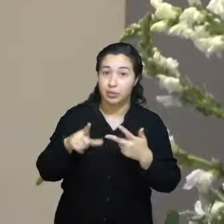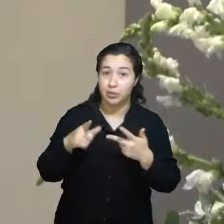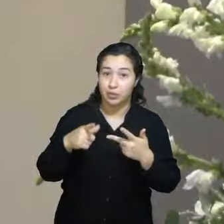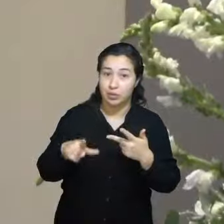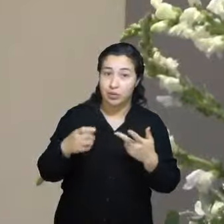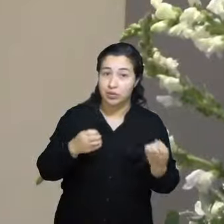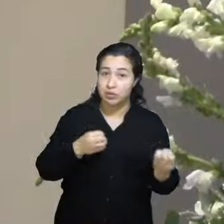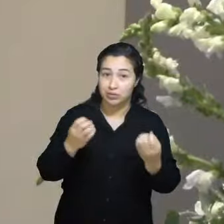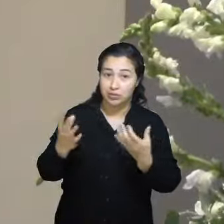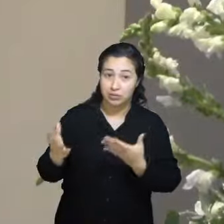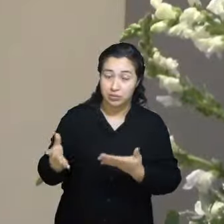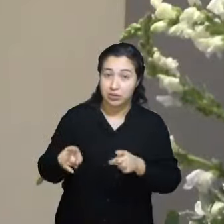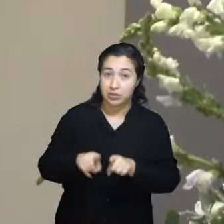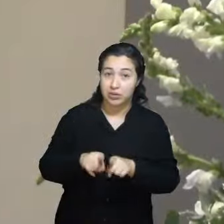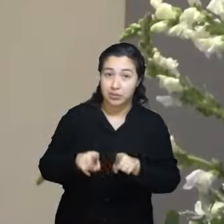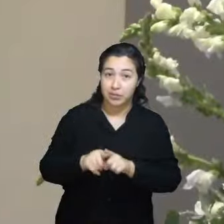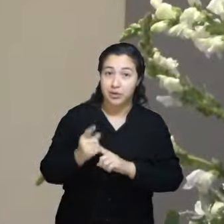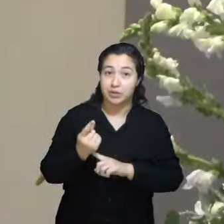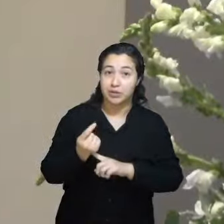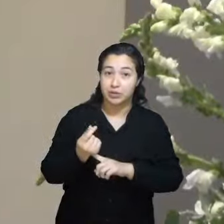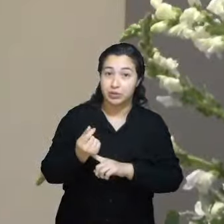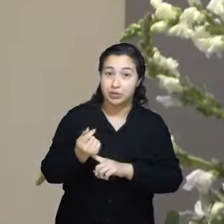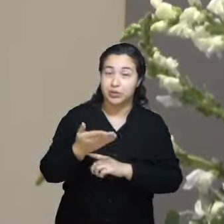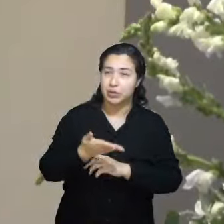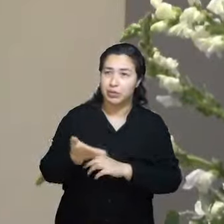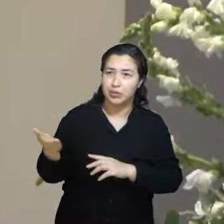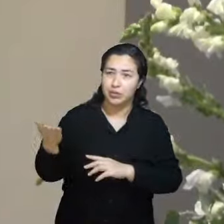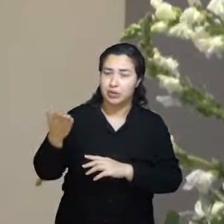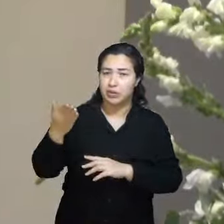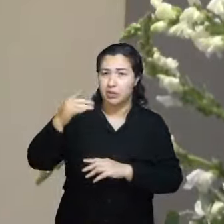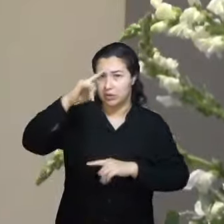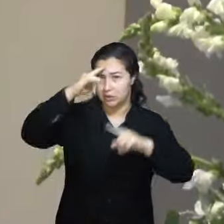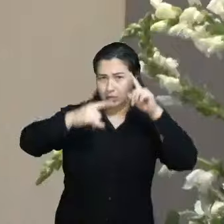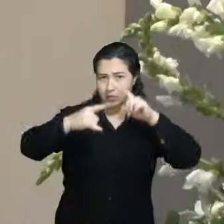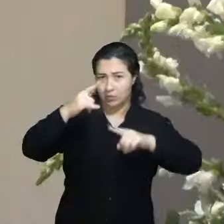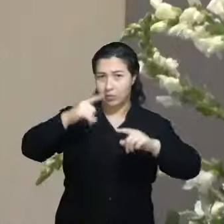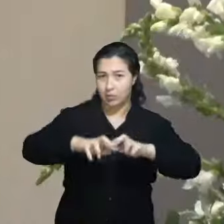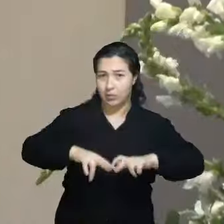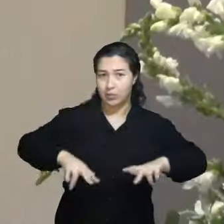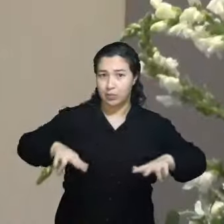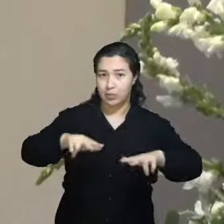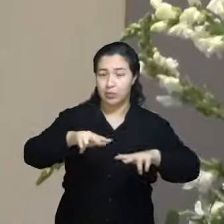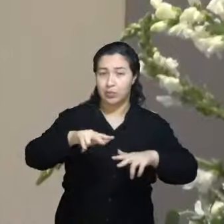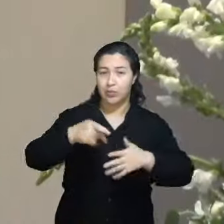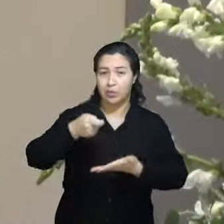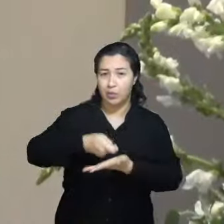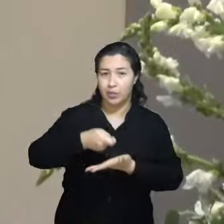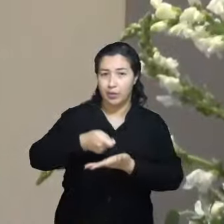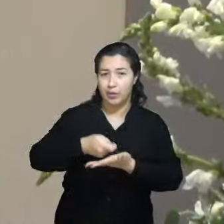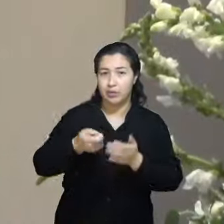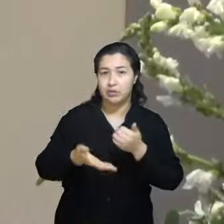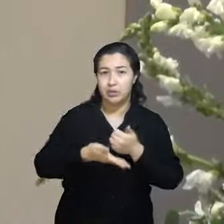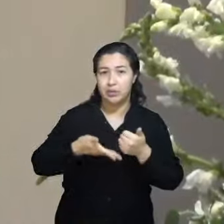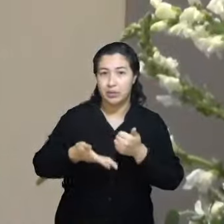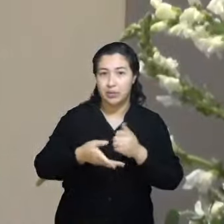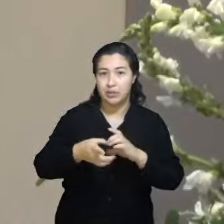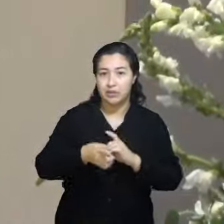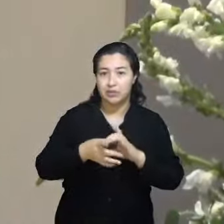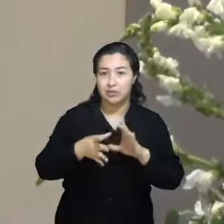principalmente o monopólio de competências quando o princípio a ser seguido numa democracia deveria